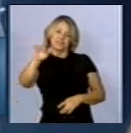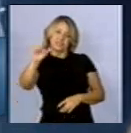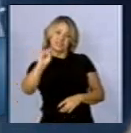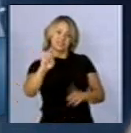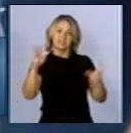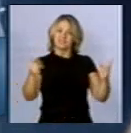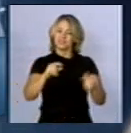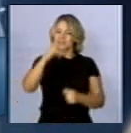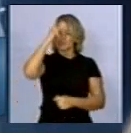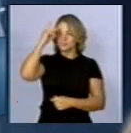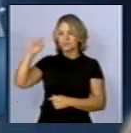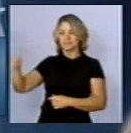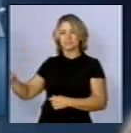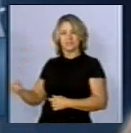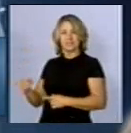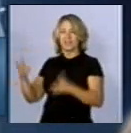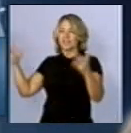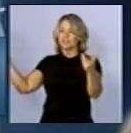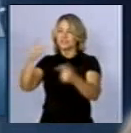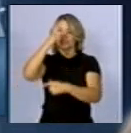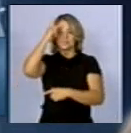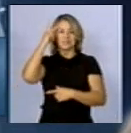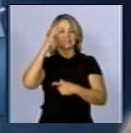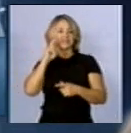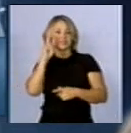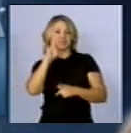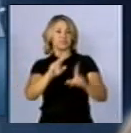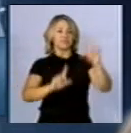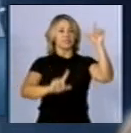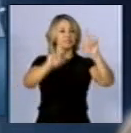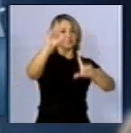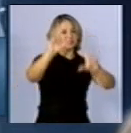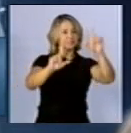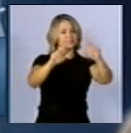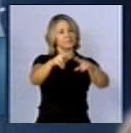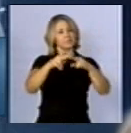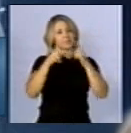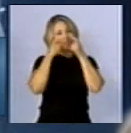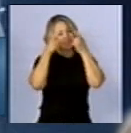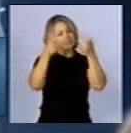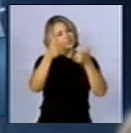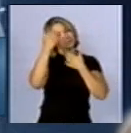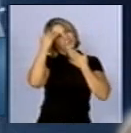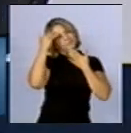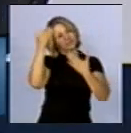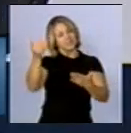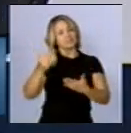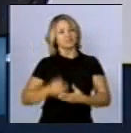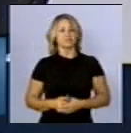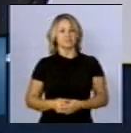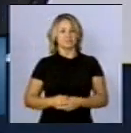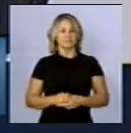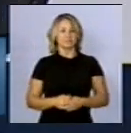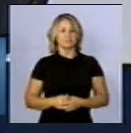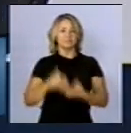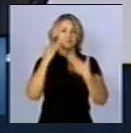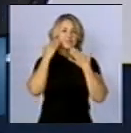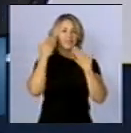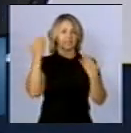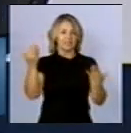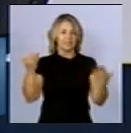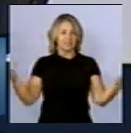a todos aqui presentes e as telespectadores da TV Justiça pela atenção muito obrigado eu